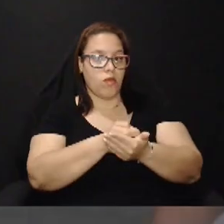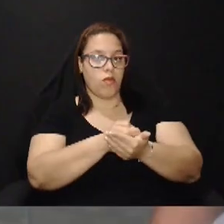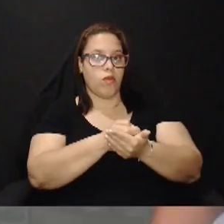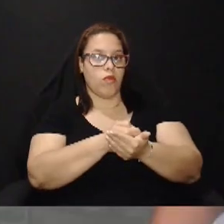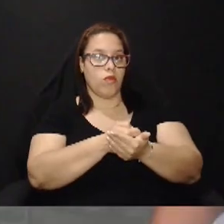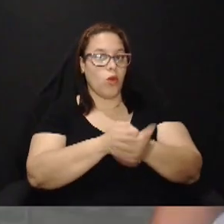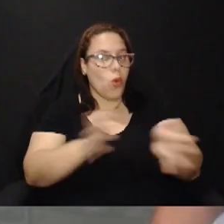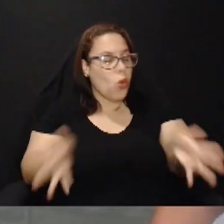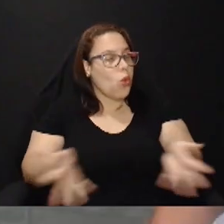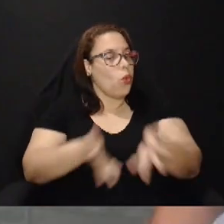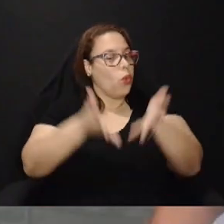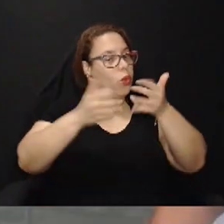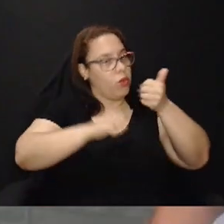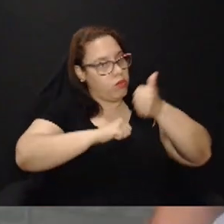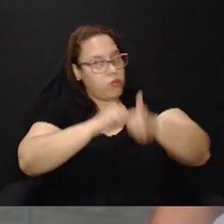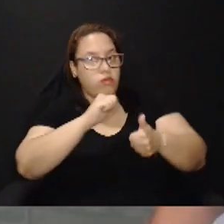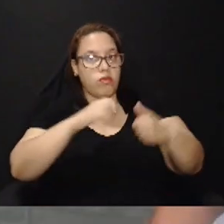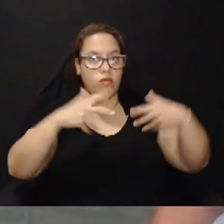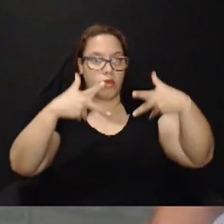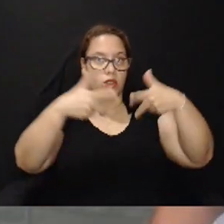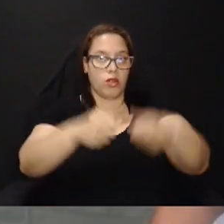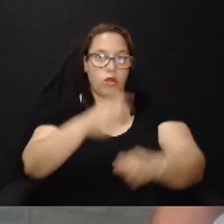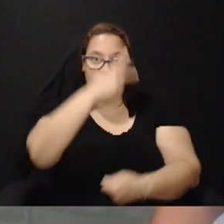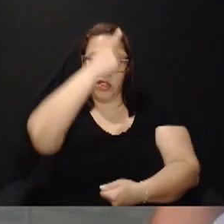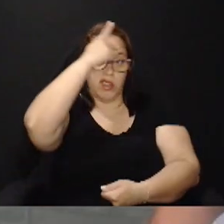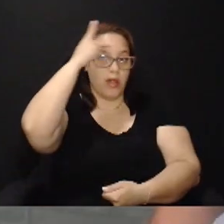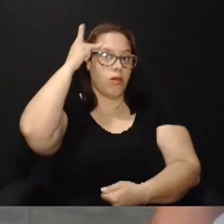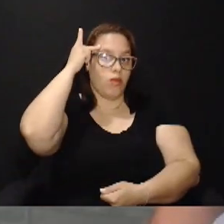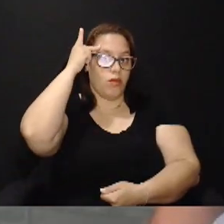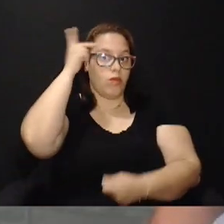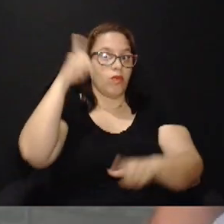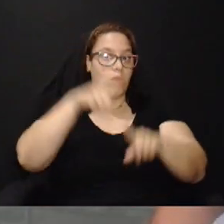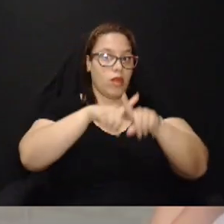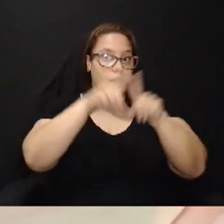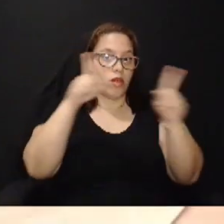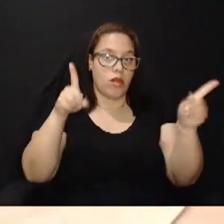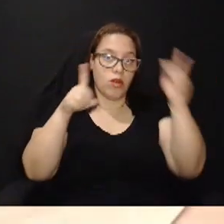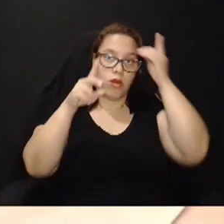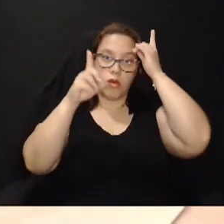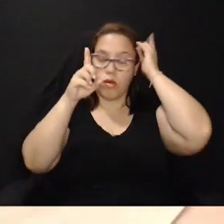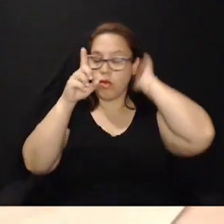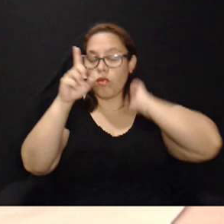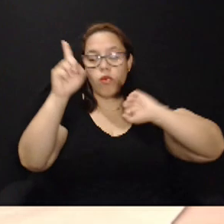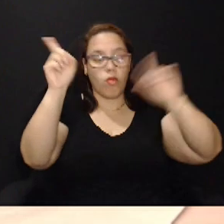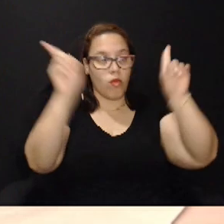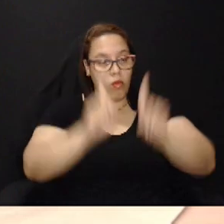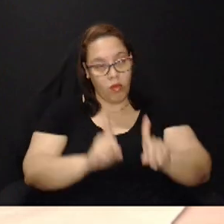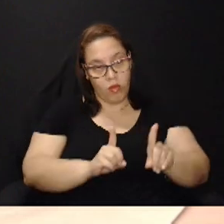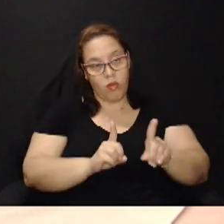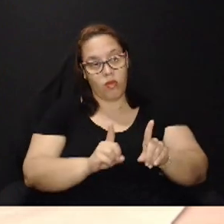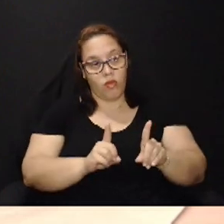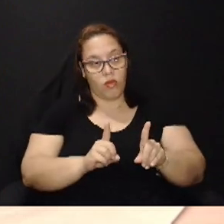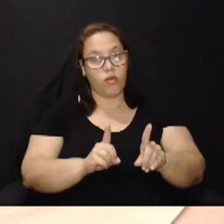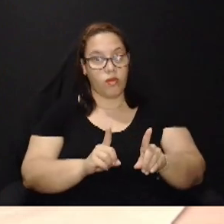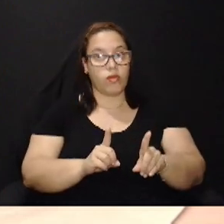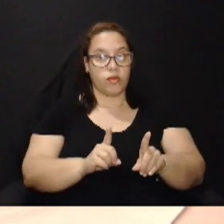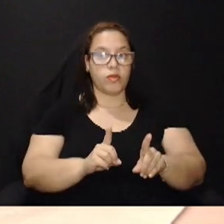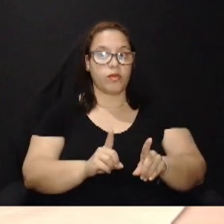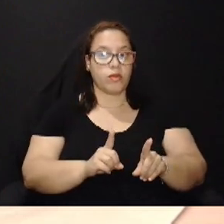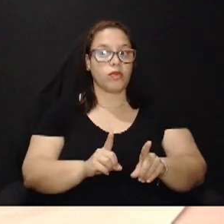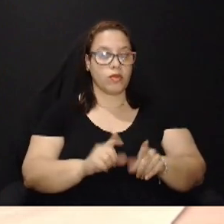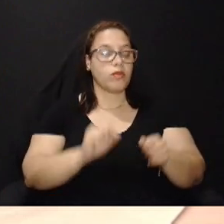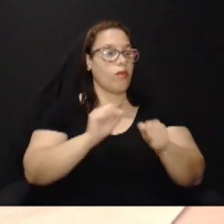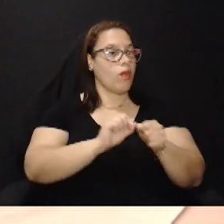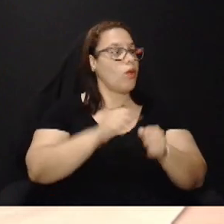incentivador do esporte para todas as pessoas, mas as pessoas com deficiência, né, fizeram com que eu tivesse